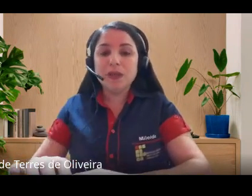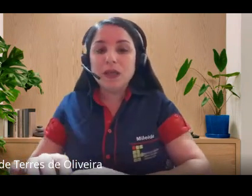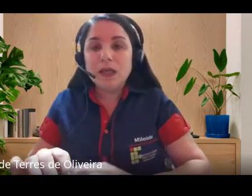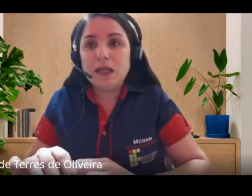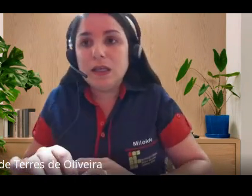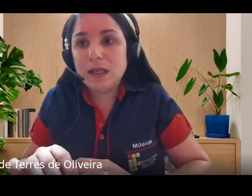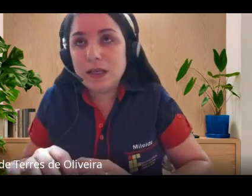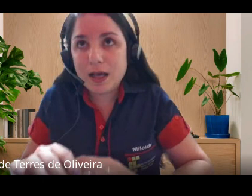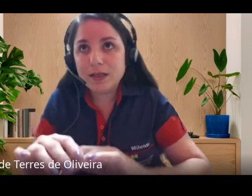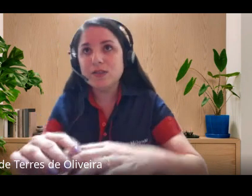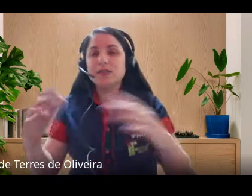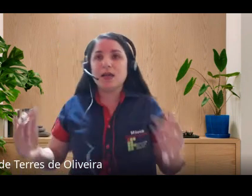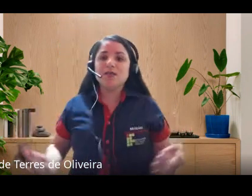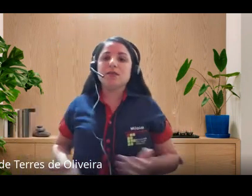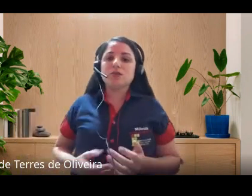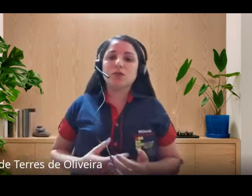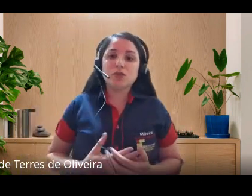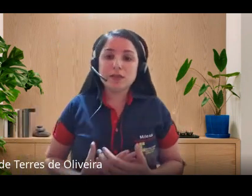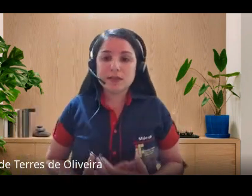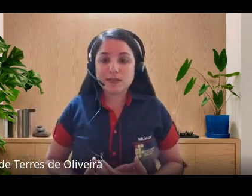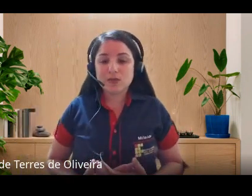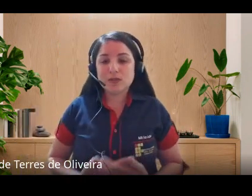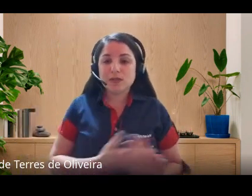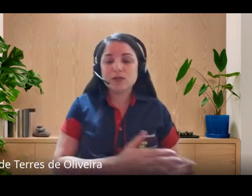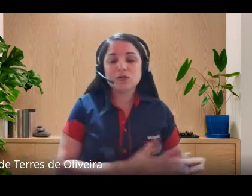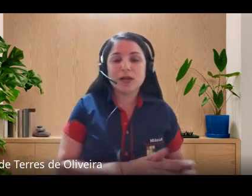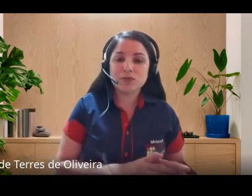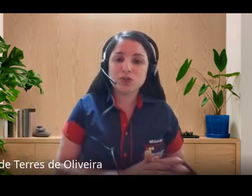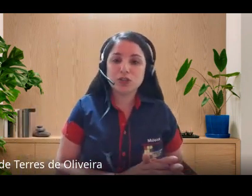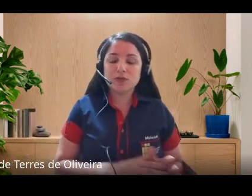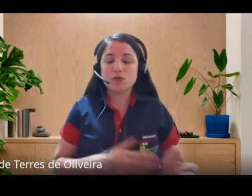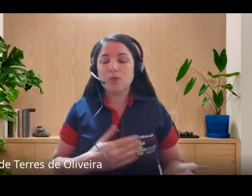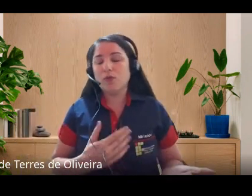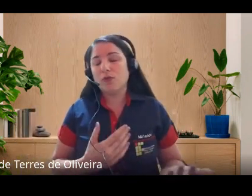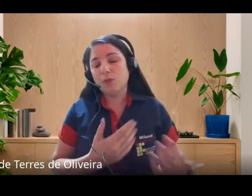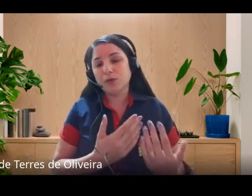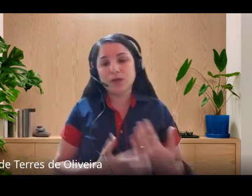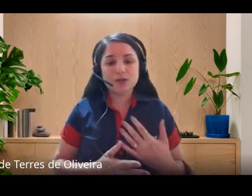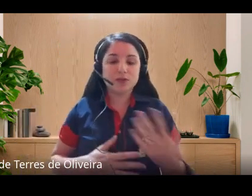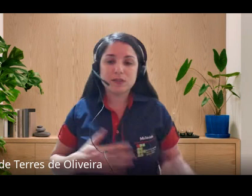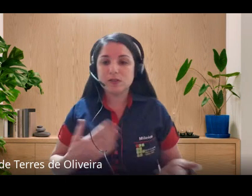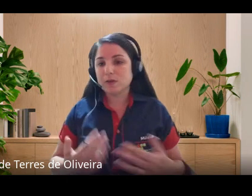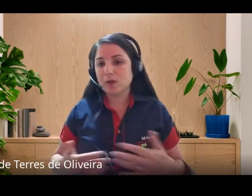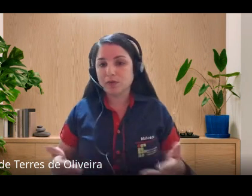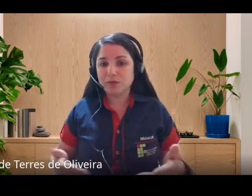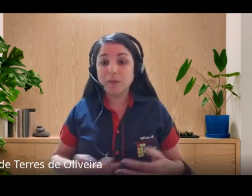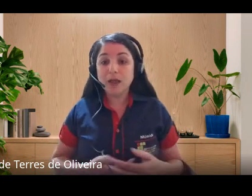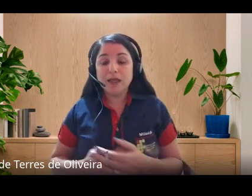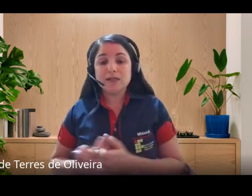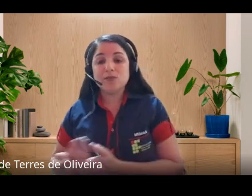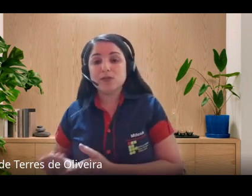língua. E a grande ciência que estuda todas as línguas, tanto as orais auditivas como o português, o francês, o espanhol,